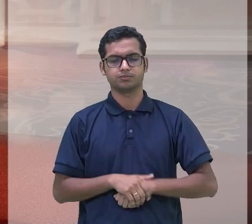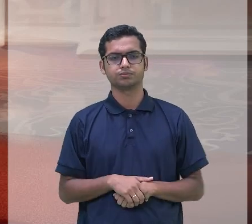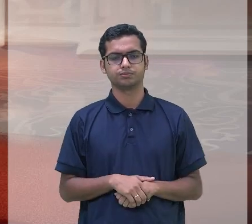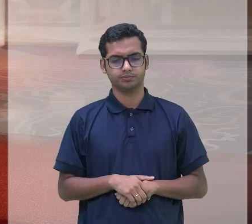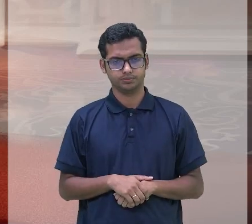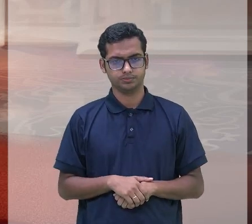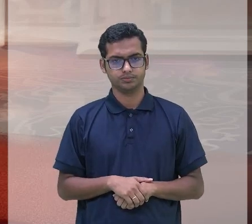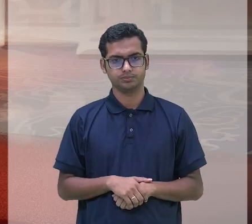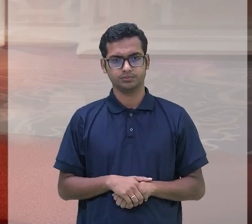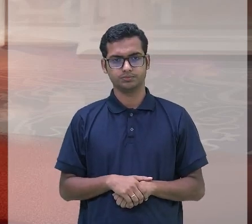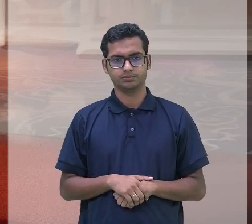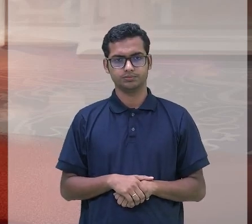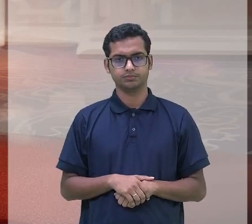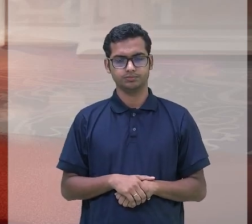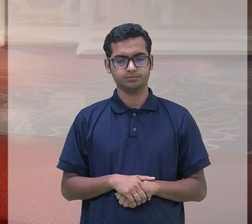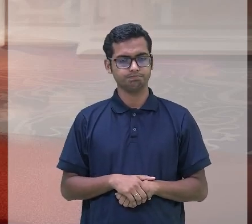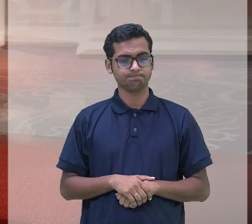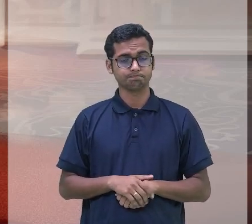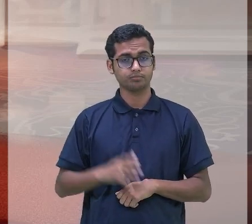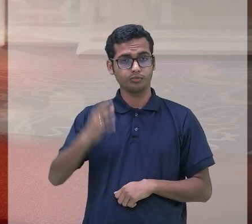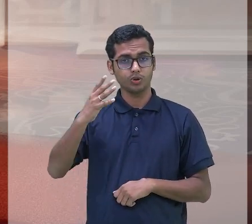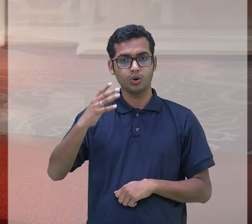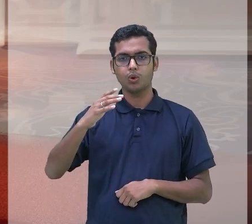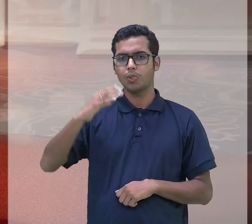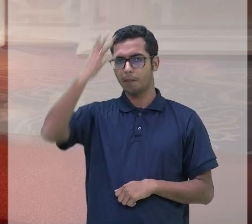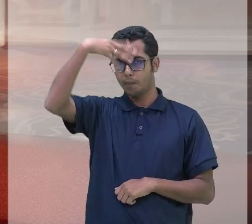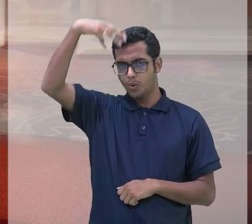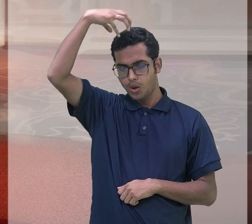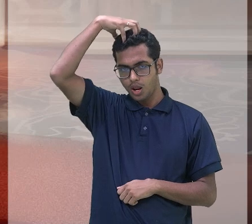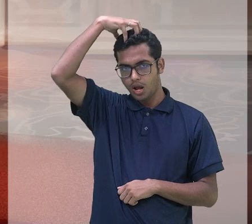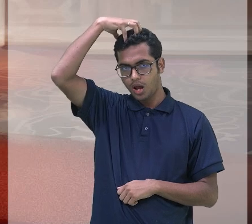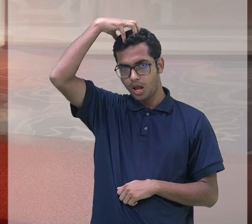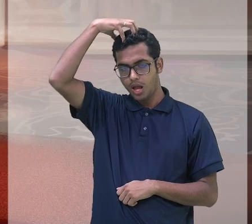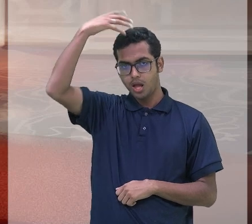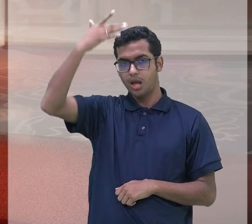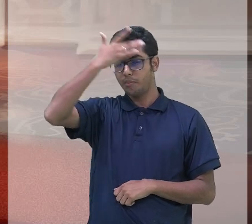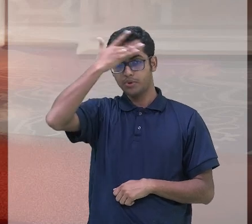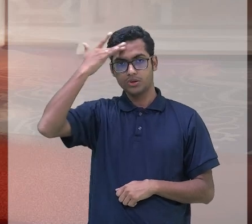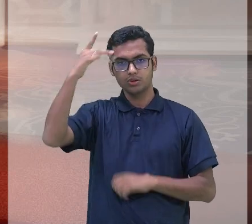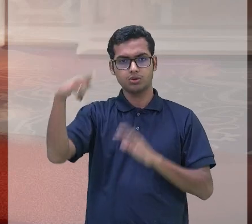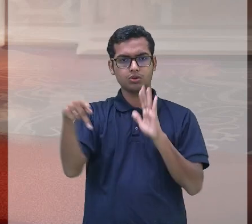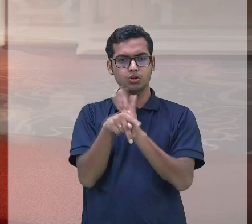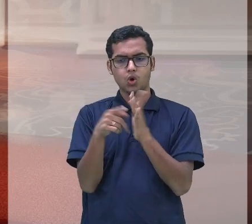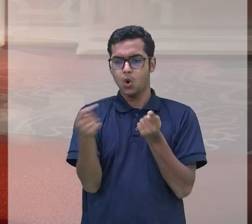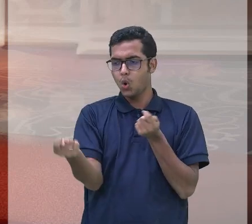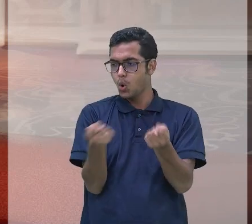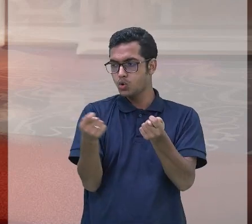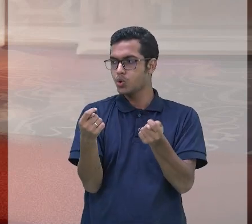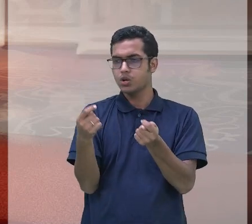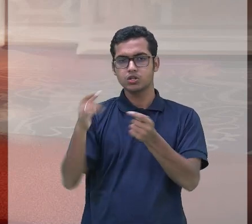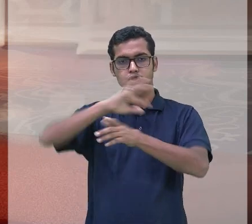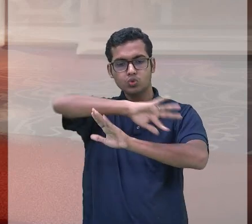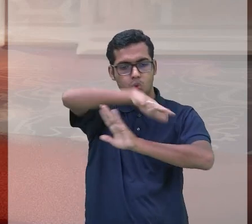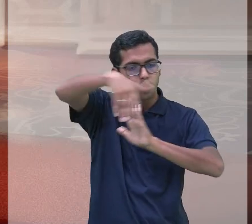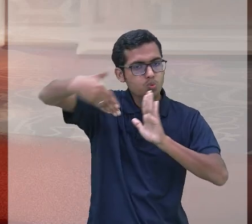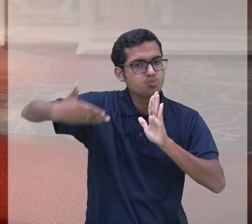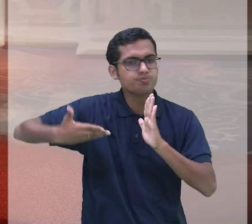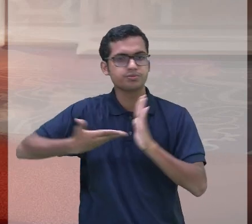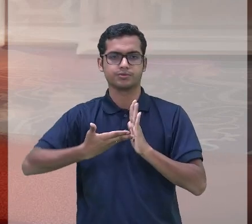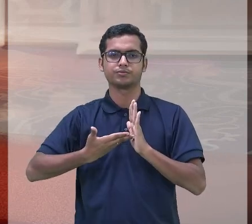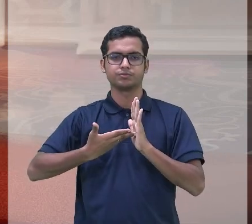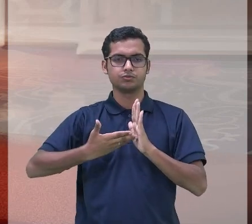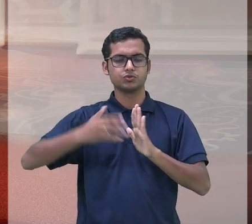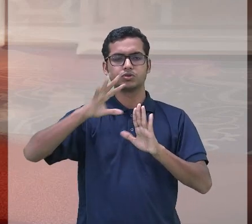monarca que detém todo o poder em suas mãos, o poder absoluto. Ele simboliza, inclusive,